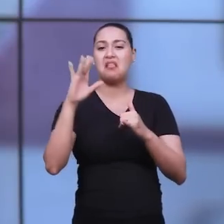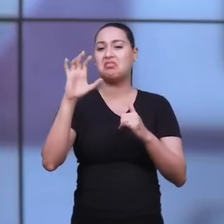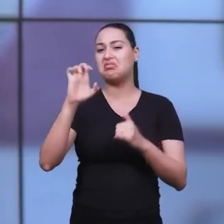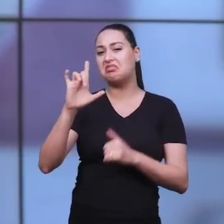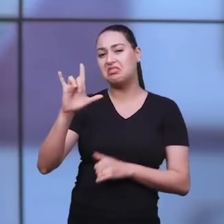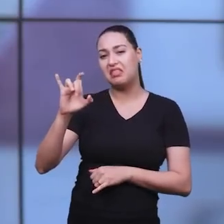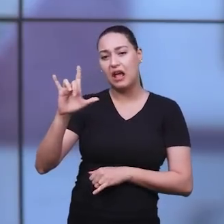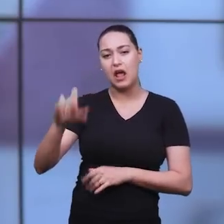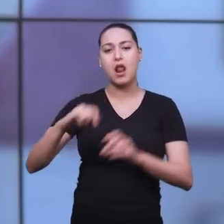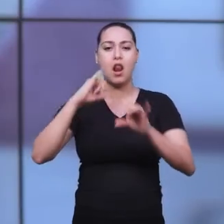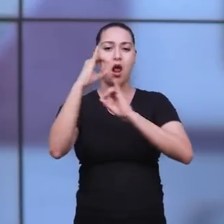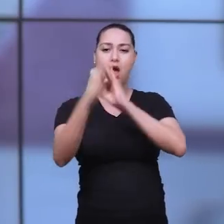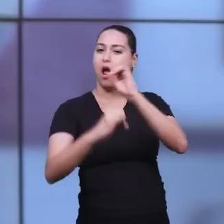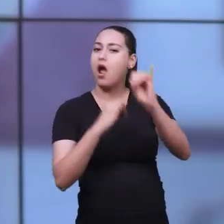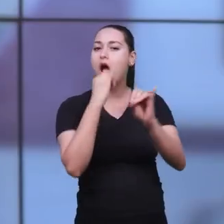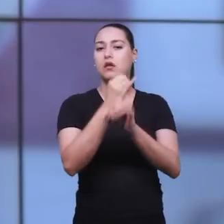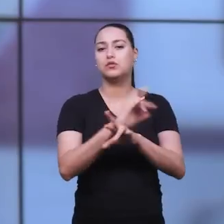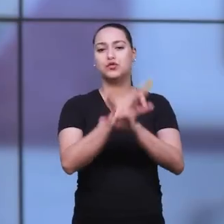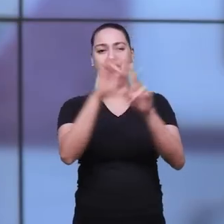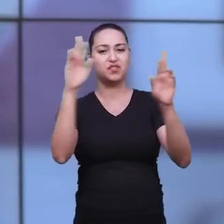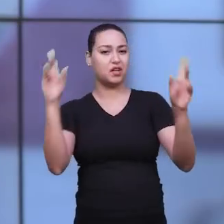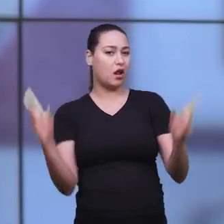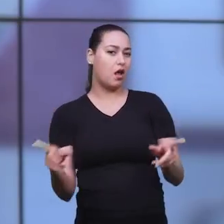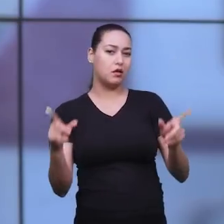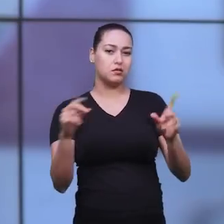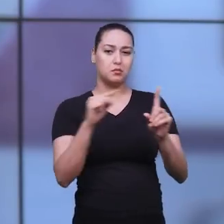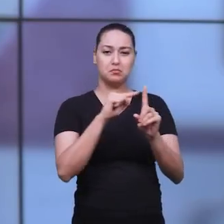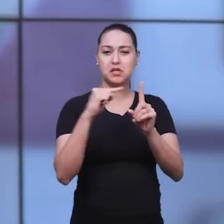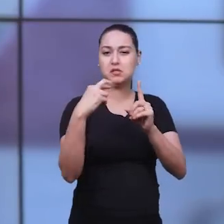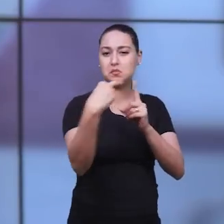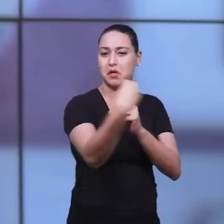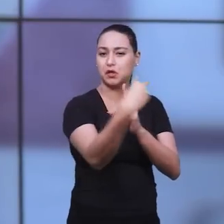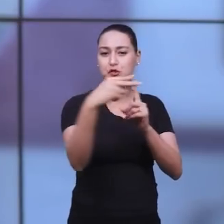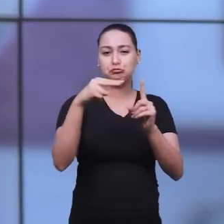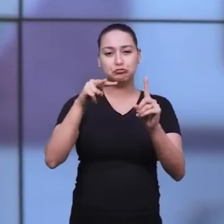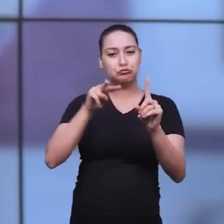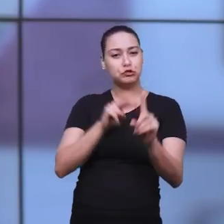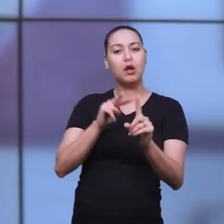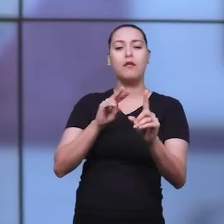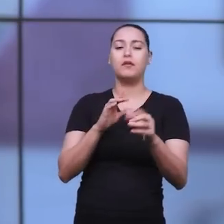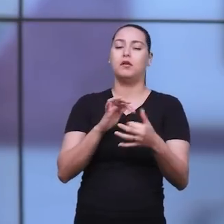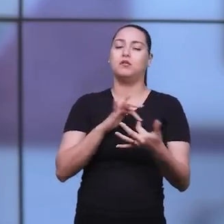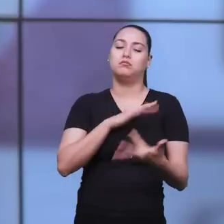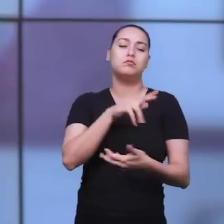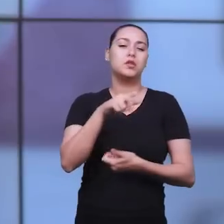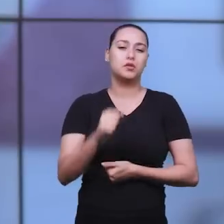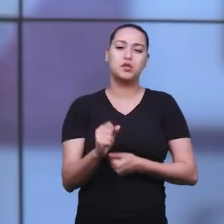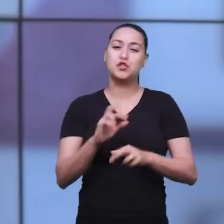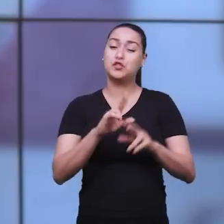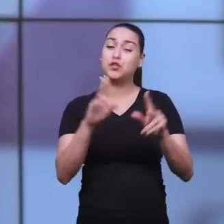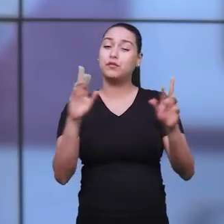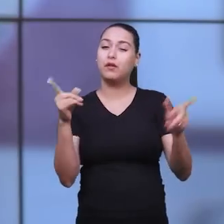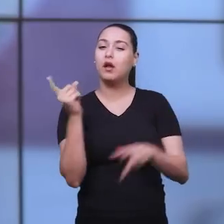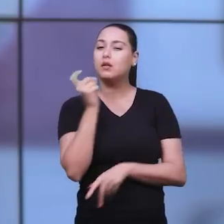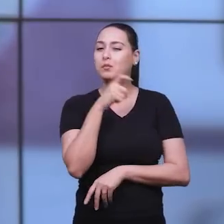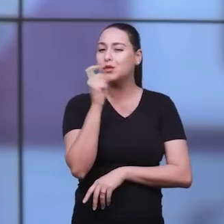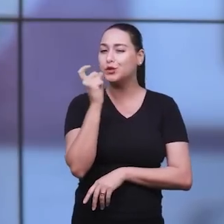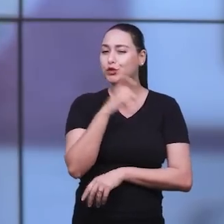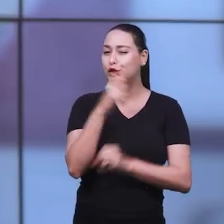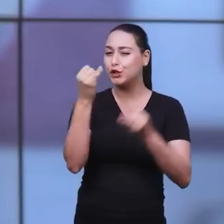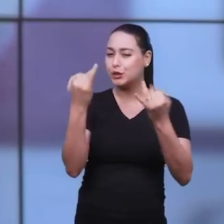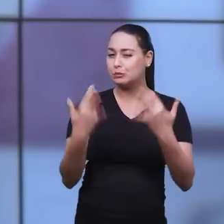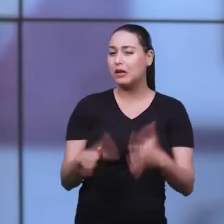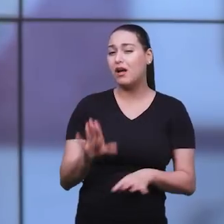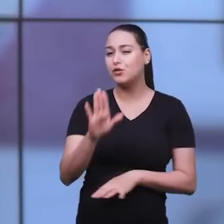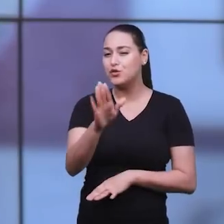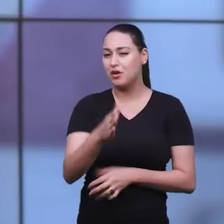sociais, embasadas por diferentes visões, cosmovisões ou concepções de mundo. Diferentes